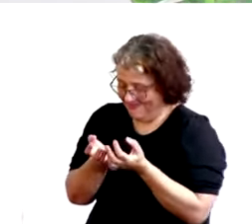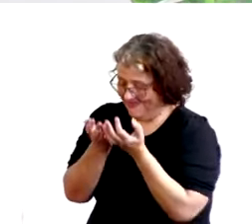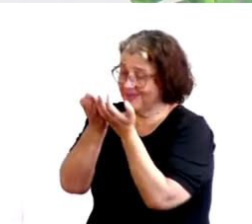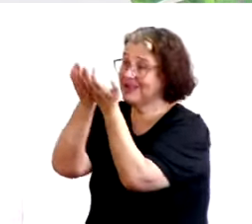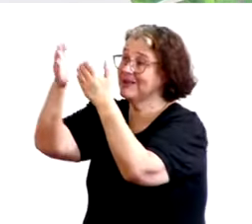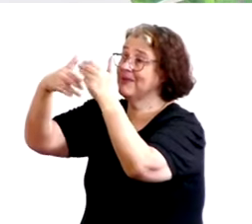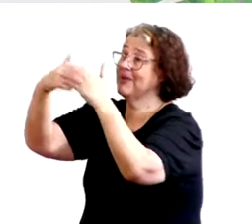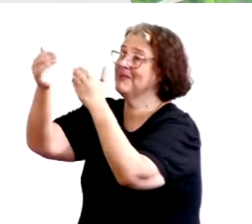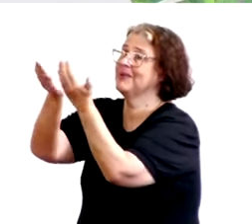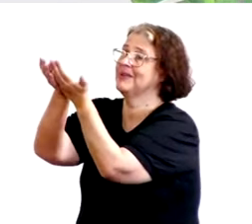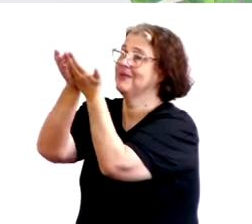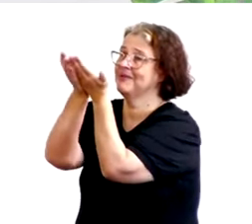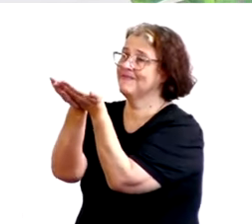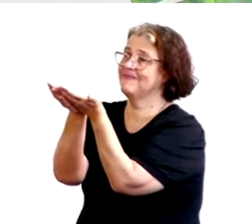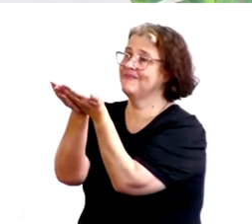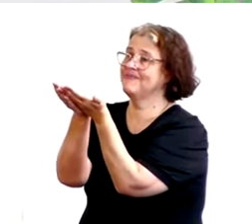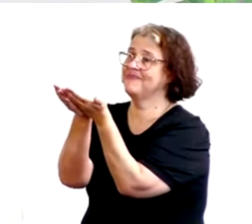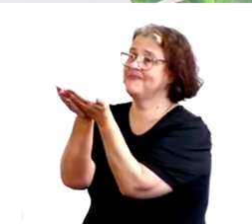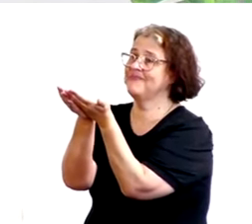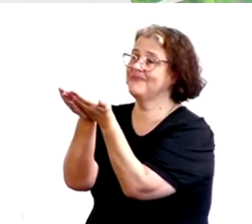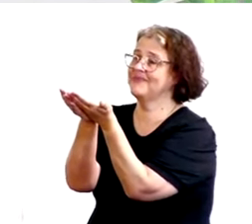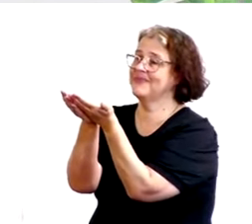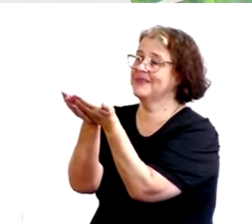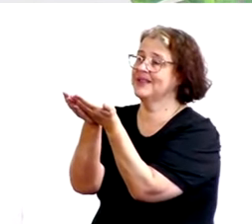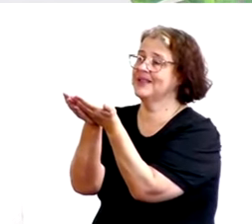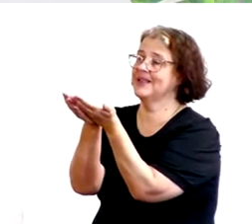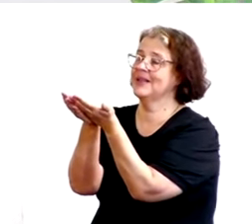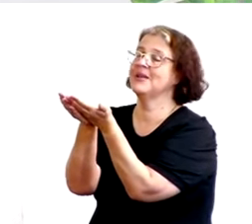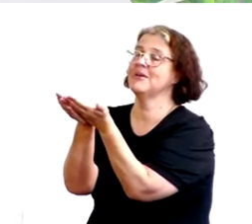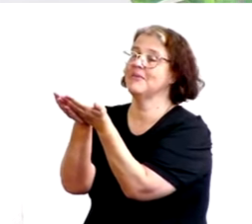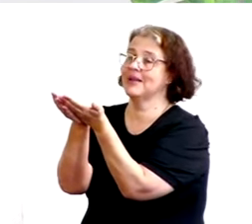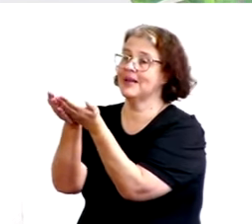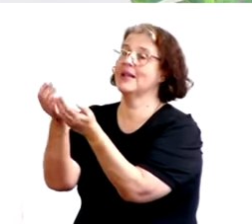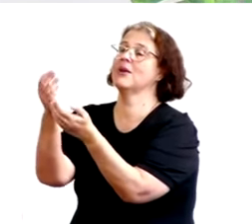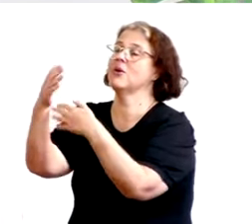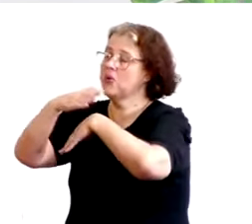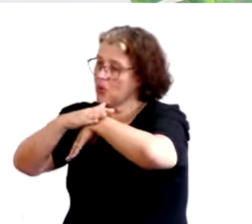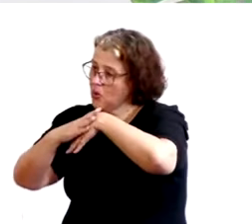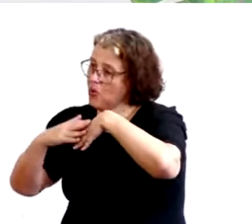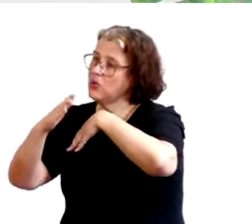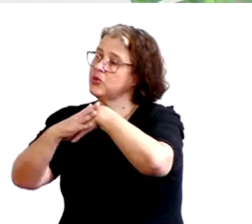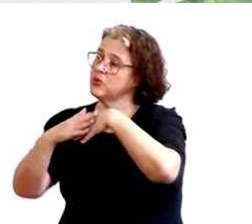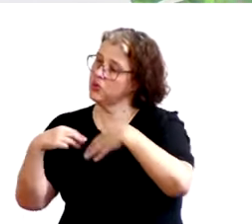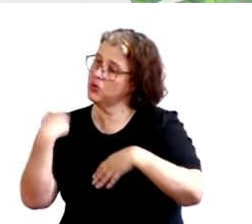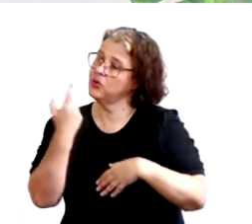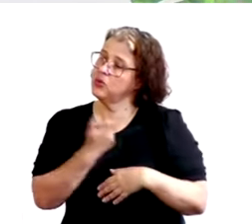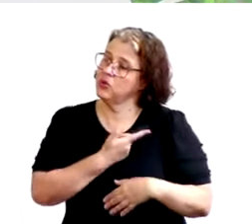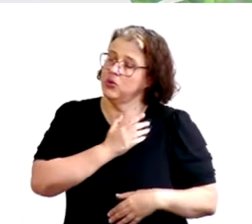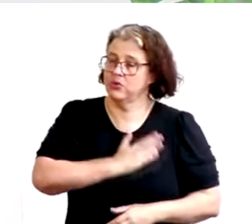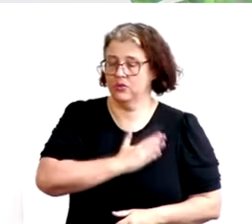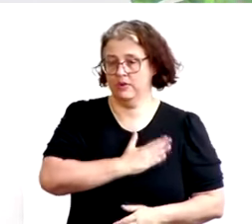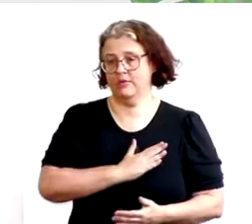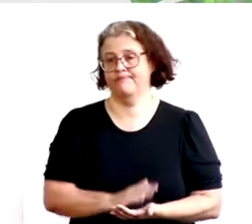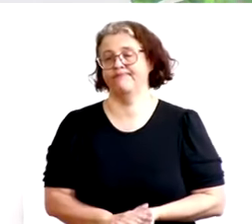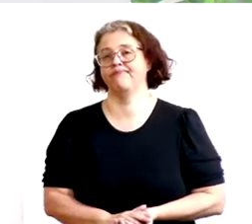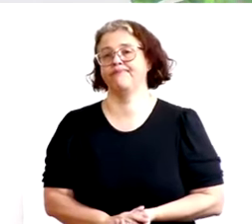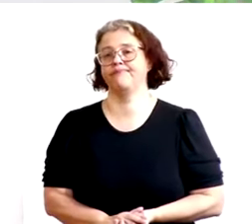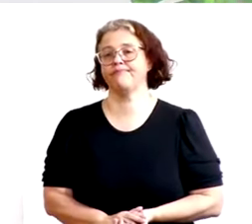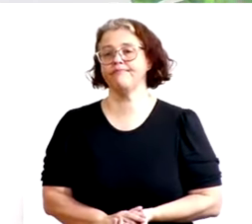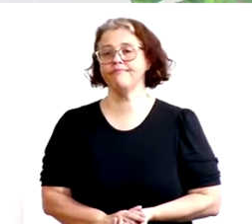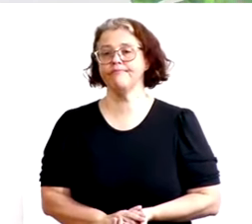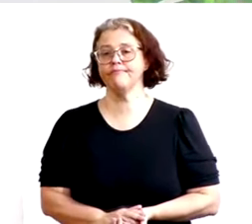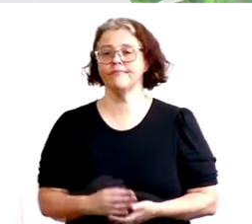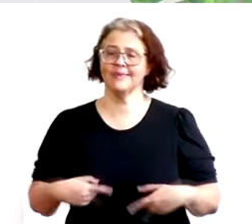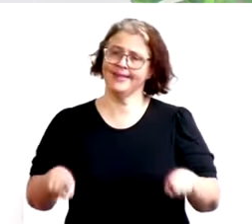de Deus para que ele console o nosso coração portanto